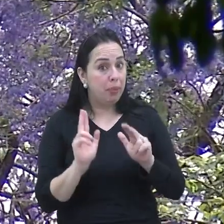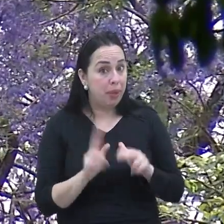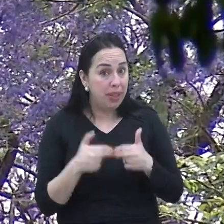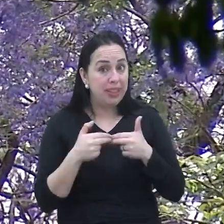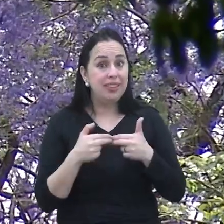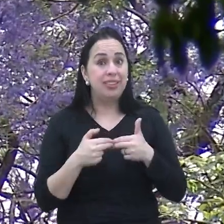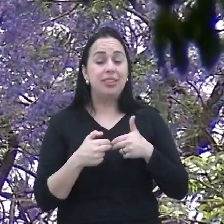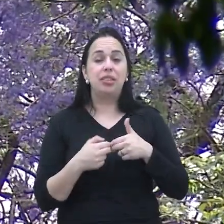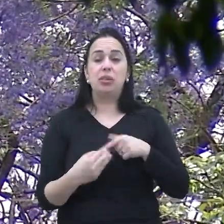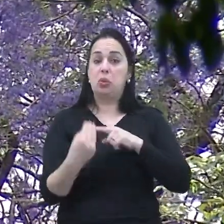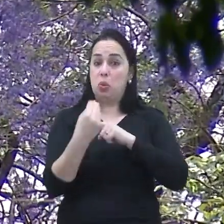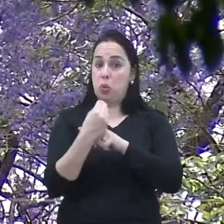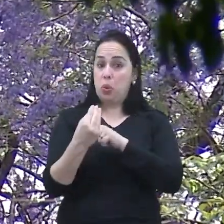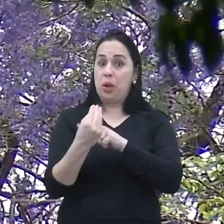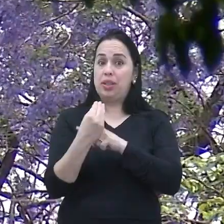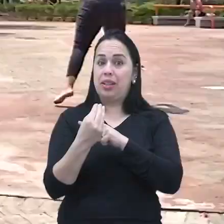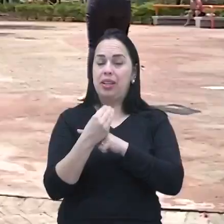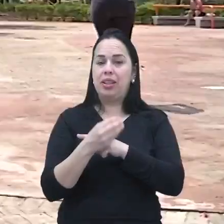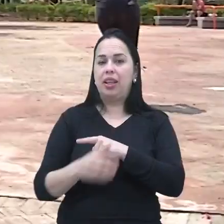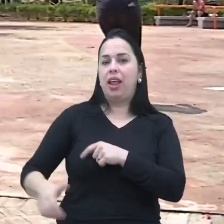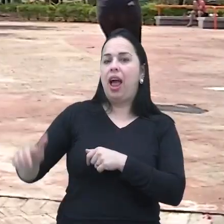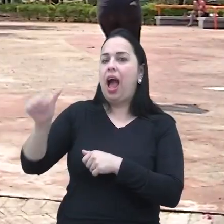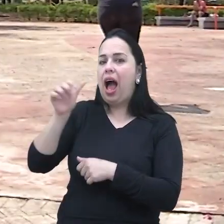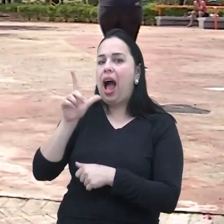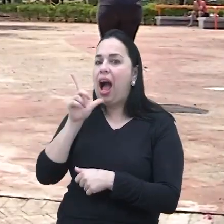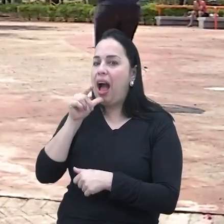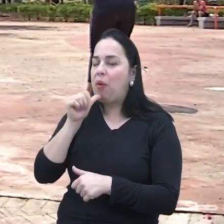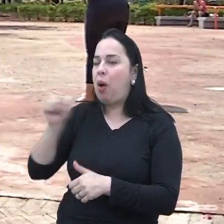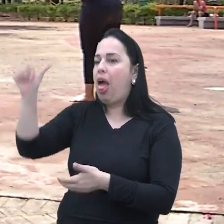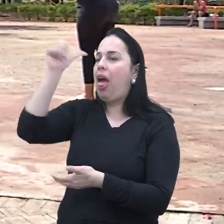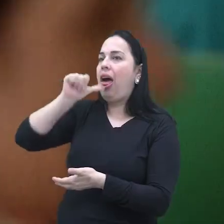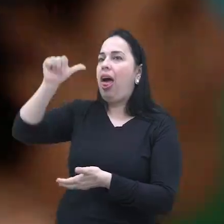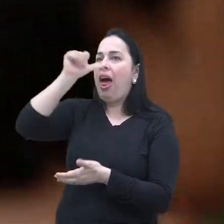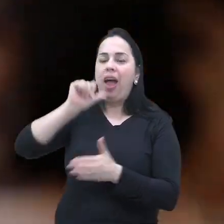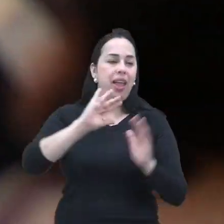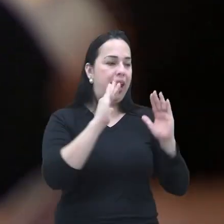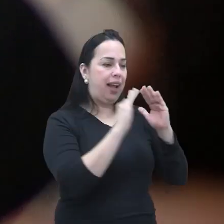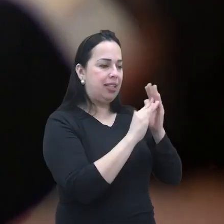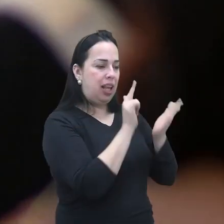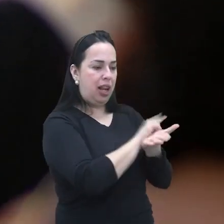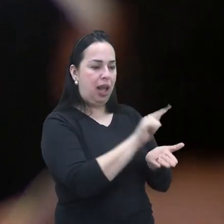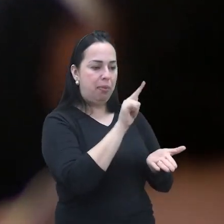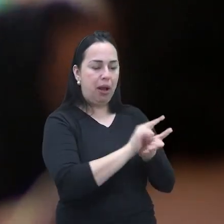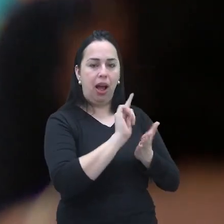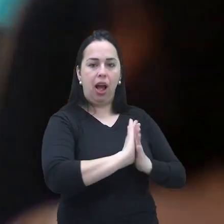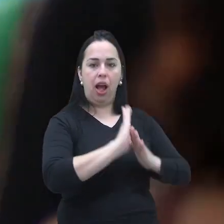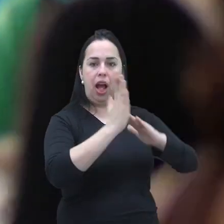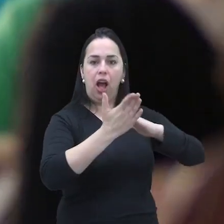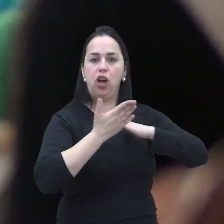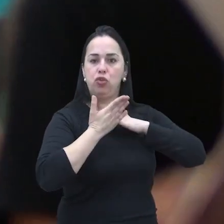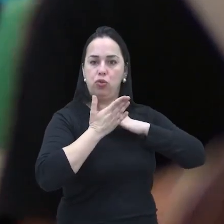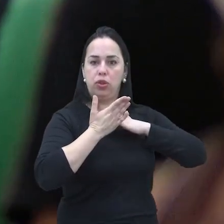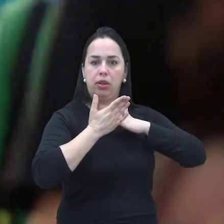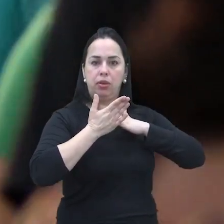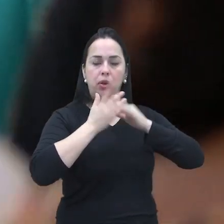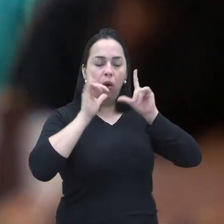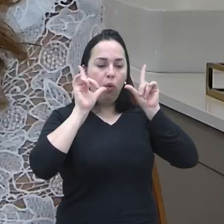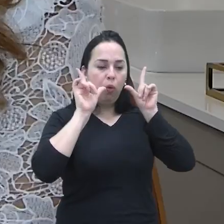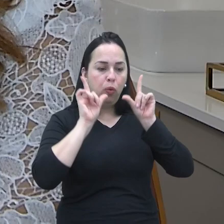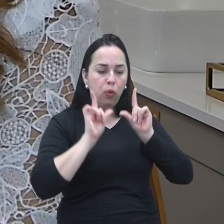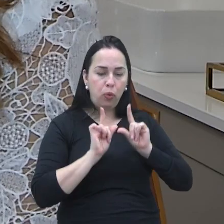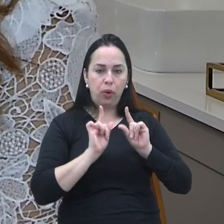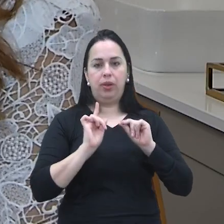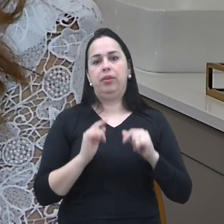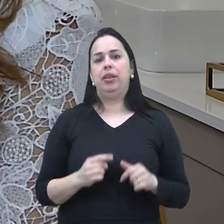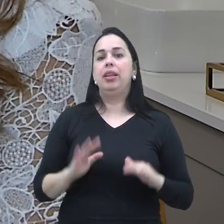Por isso, manter cuidados básicos como hidratação e a limpeza da casa são essenciais na prevenção de alergias sazonais. A